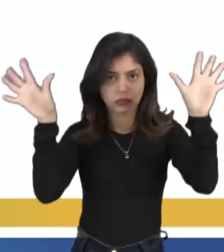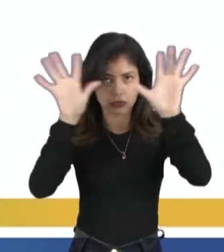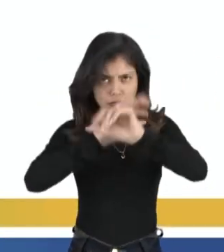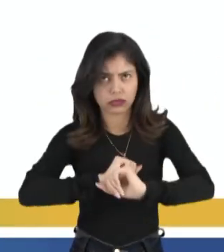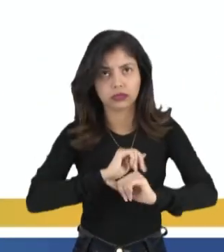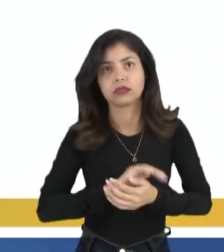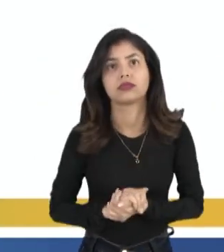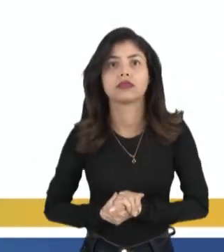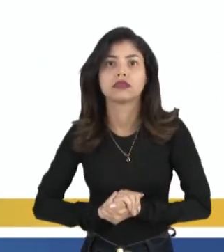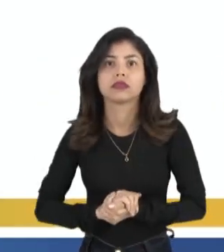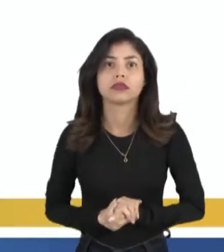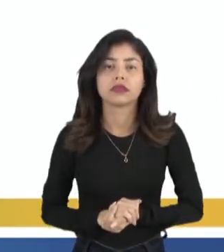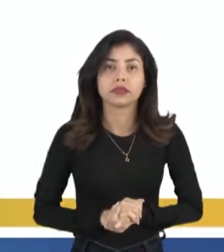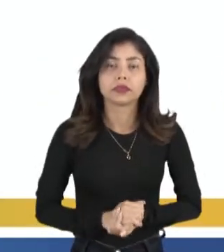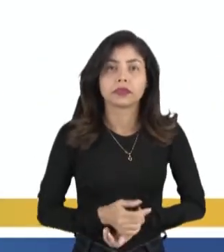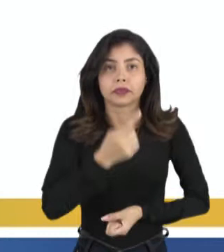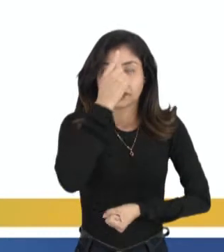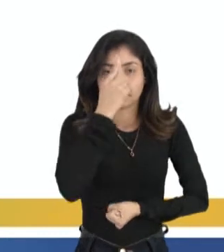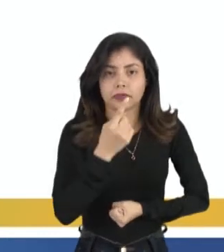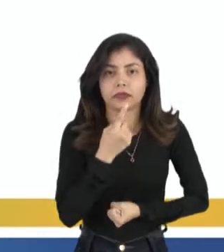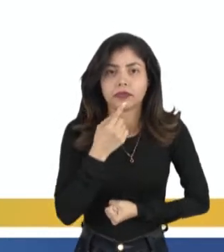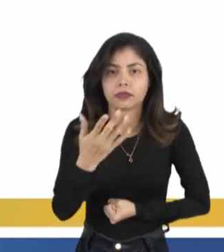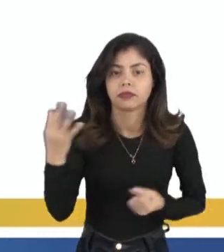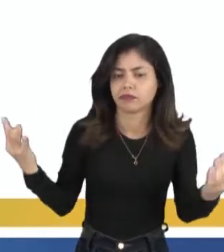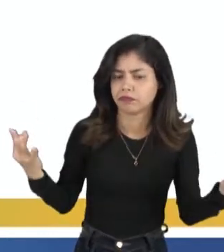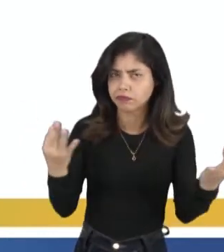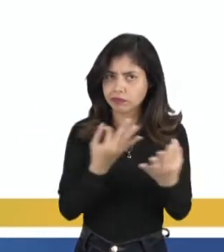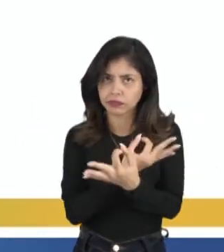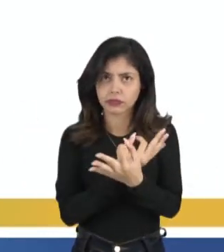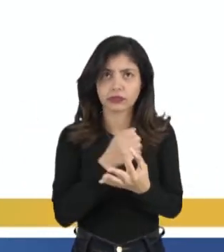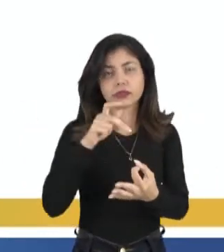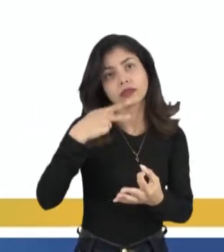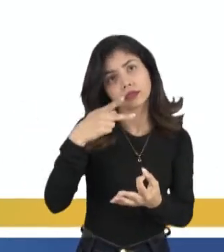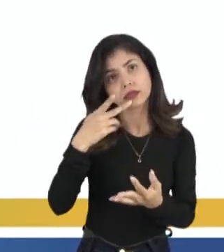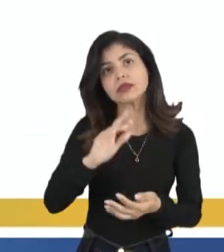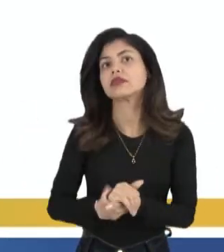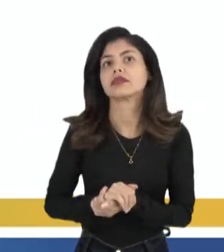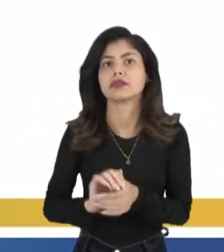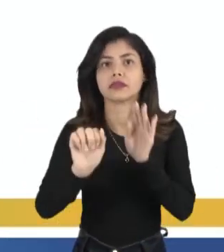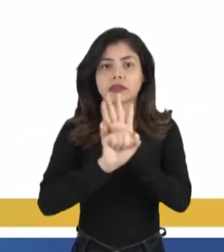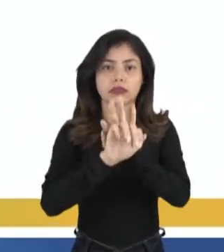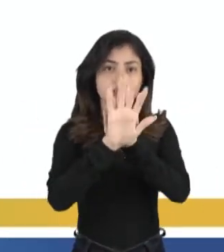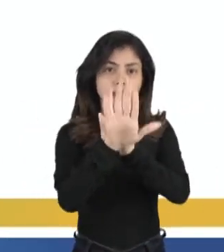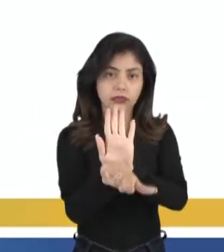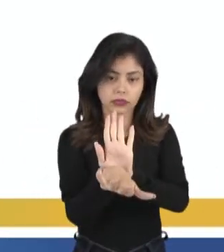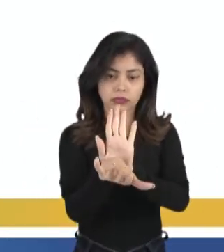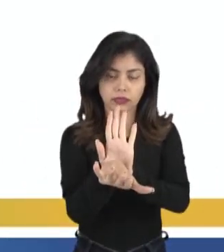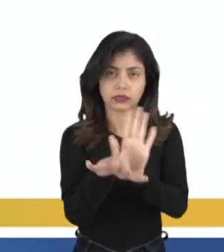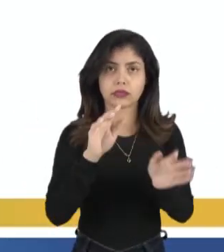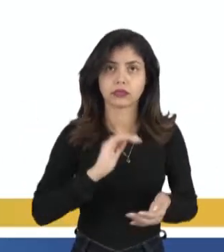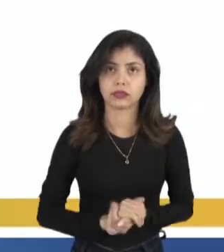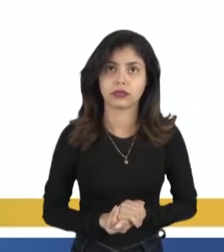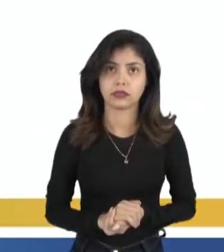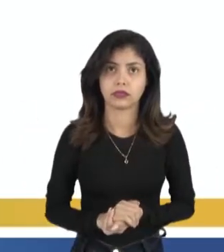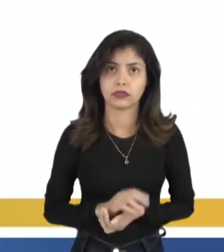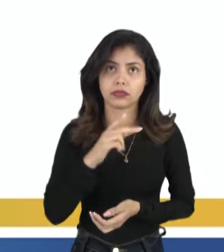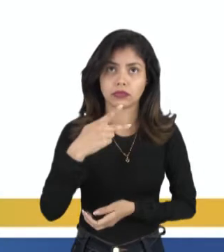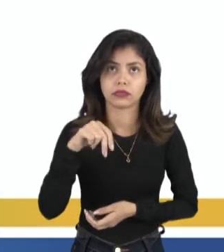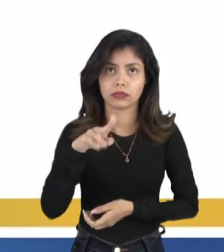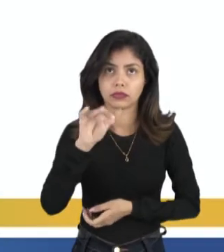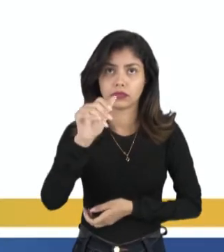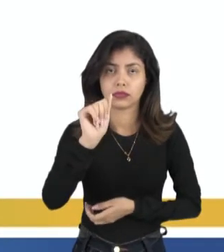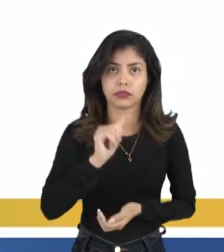um eclipse. E aqui está a imagem perfeita, né, do que eu acabei de falar. Nós temos aqui a sombra, nós temos aqui a